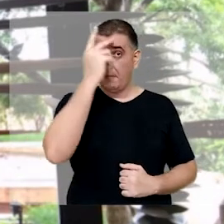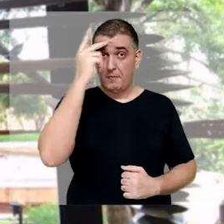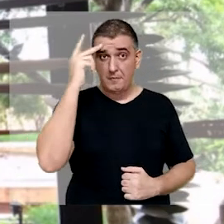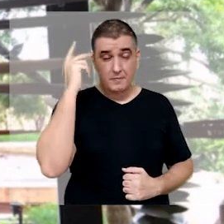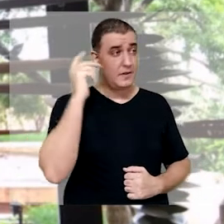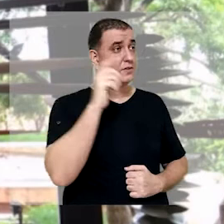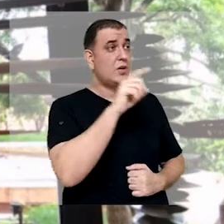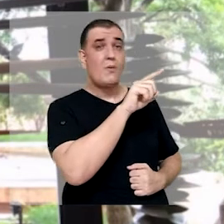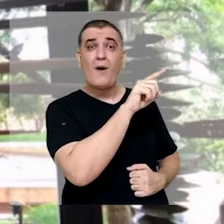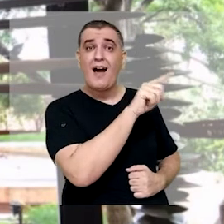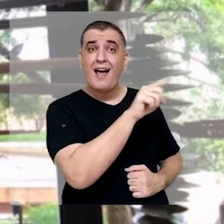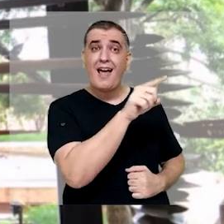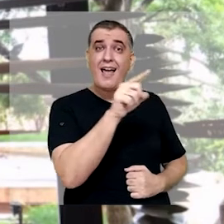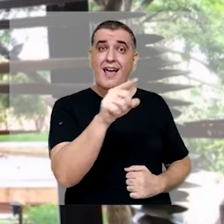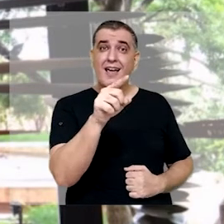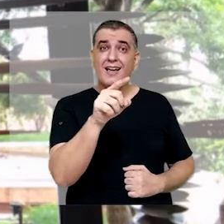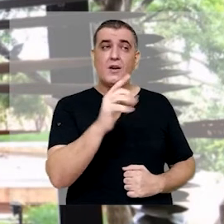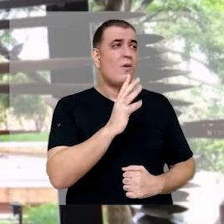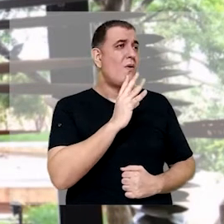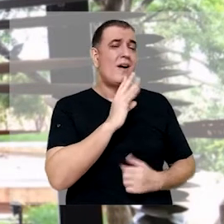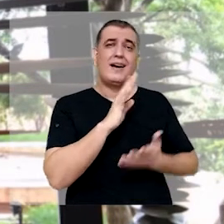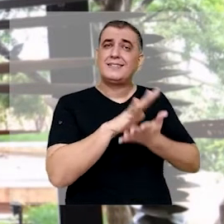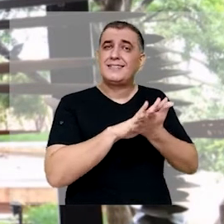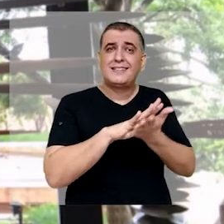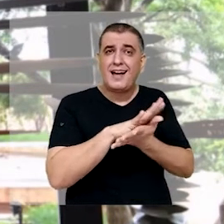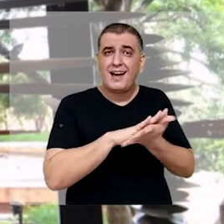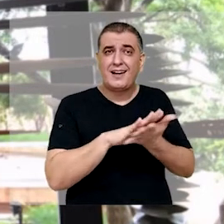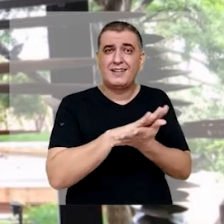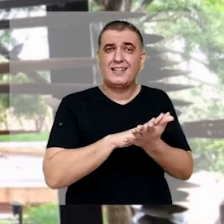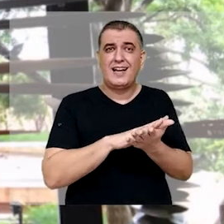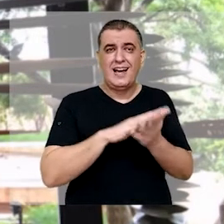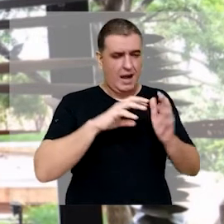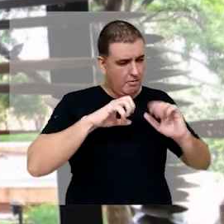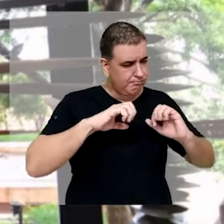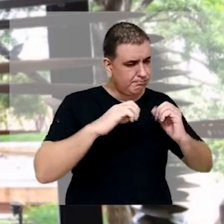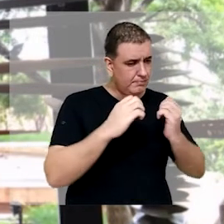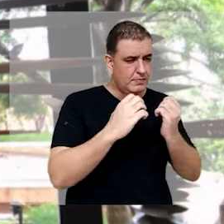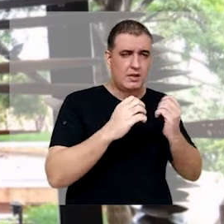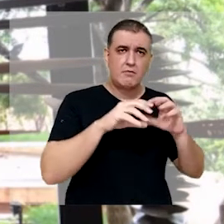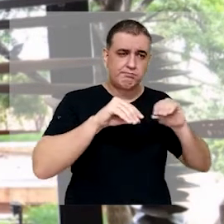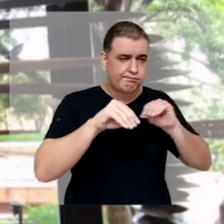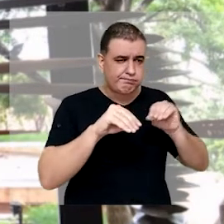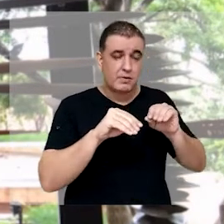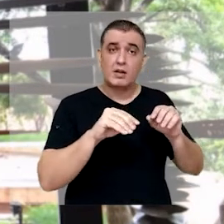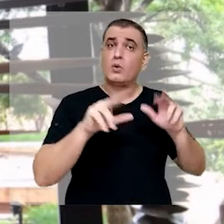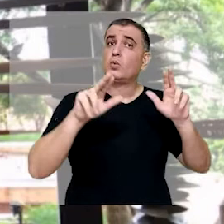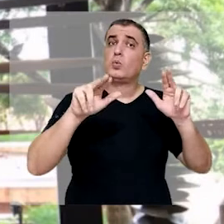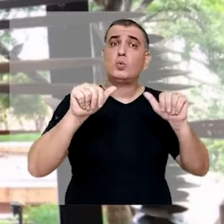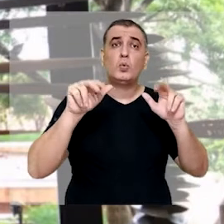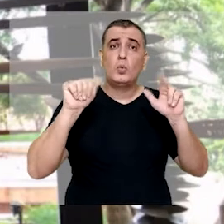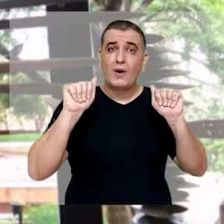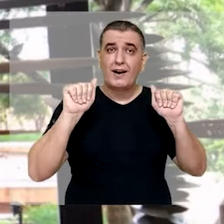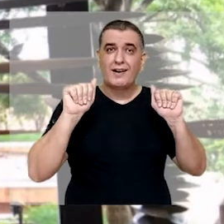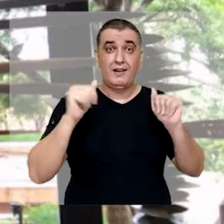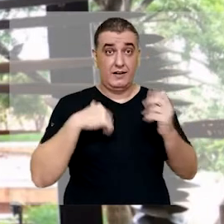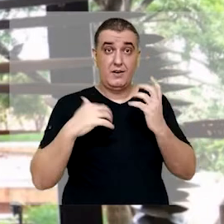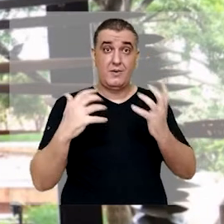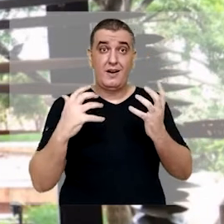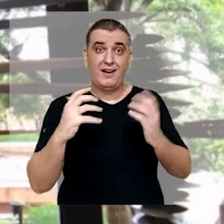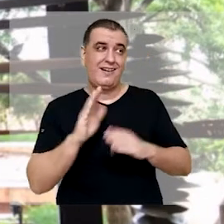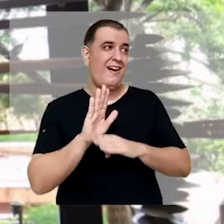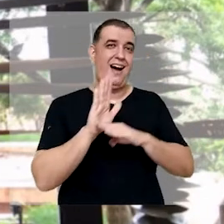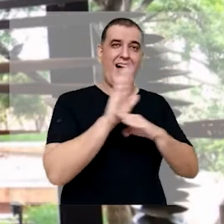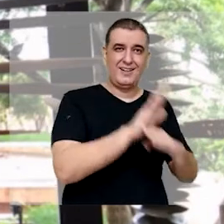Social porque eu quero, assim, encantar pela arte, trazer pessoas